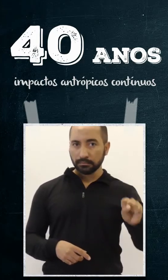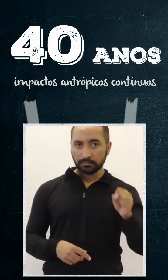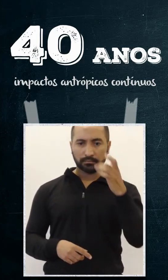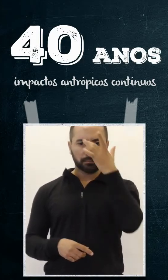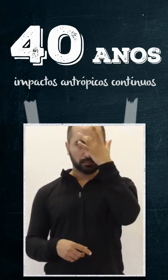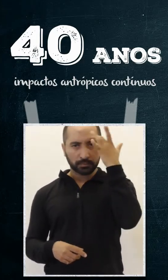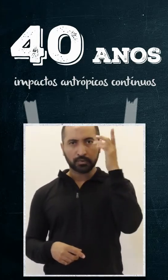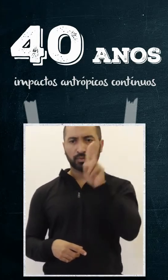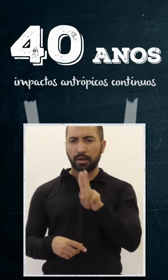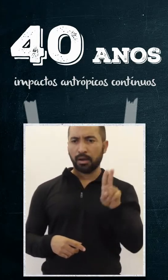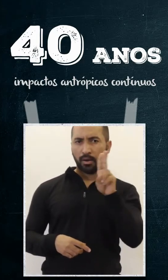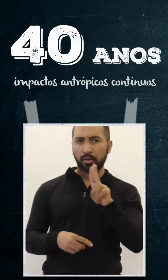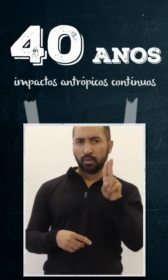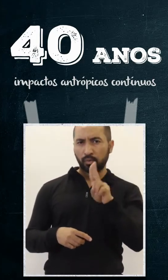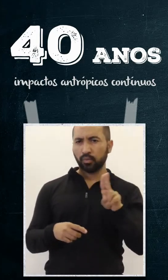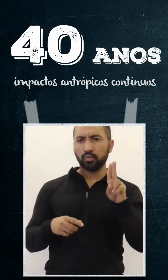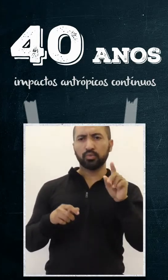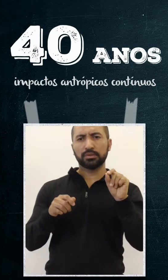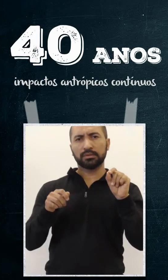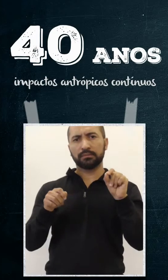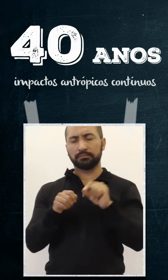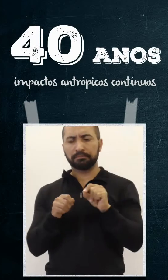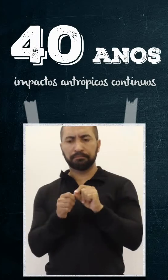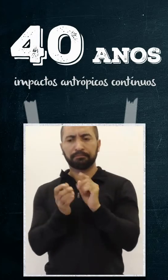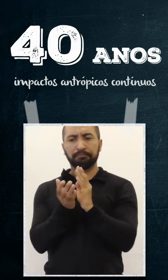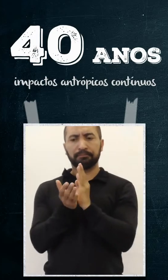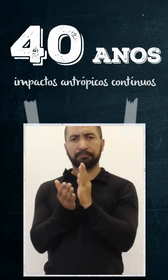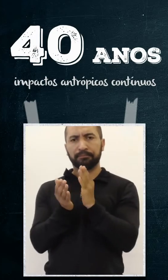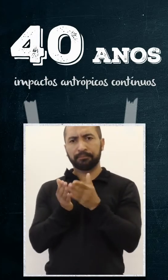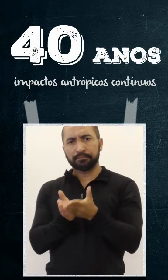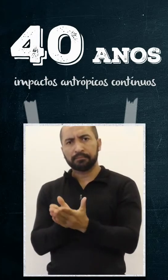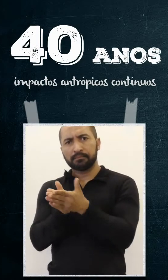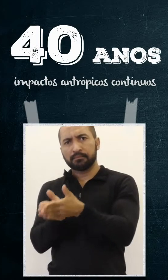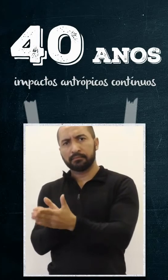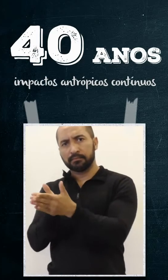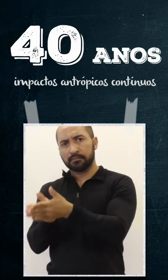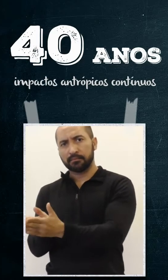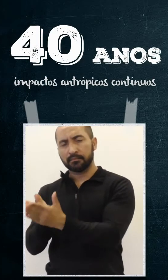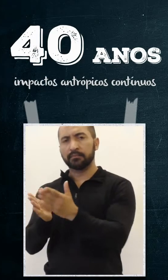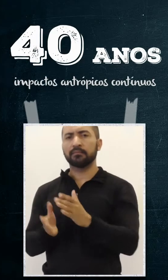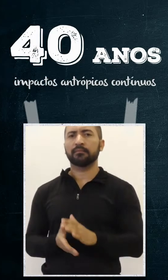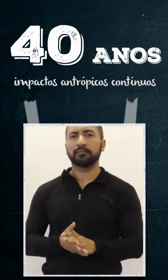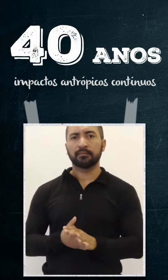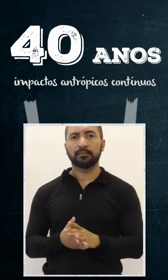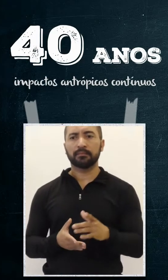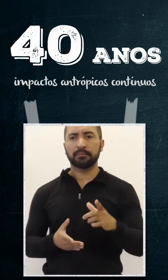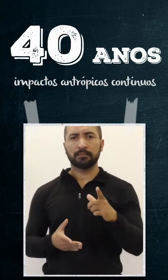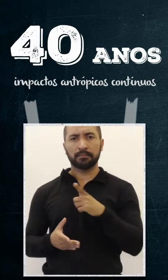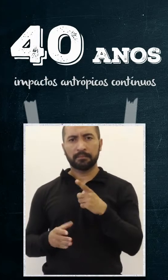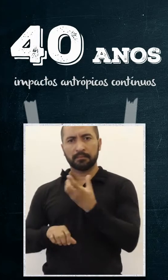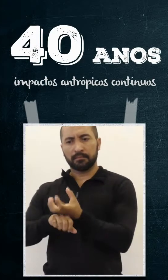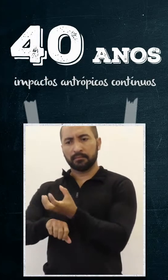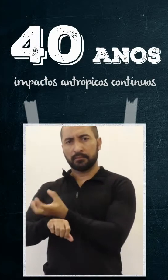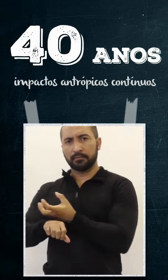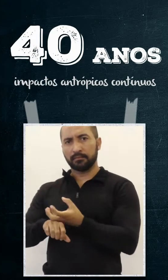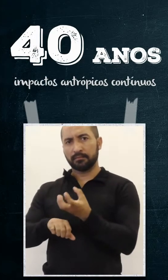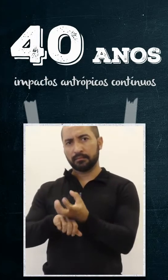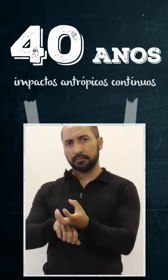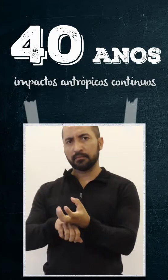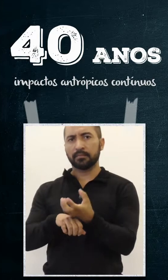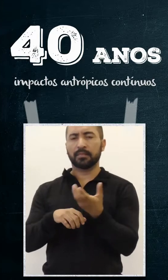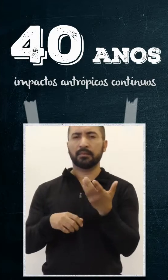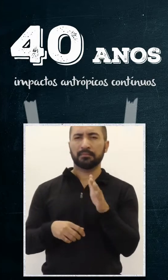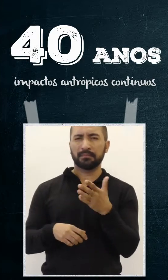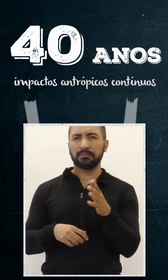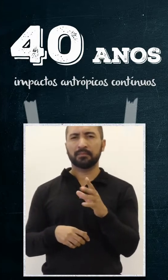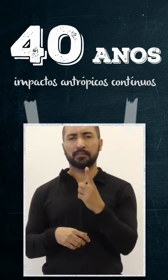para ancoragem por jangadeiros e foi encontrada posteriormente morta. Laborel descreve colônias de até 1 metro de diâmetro para estes